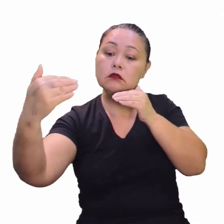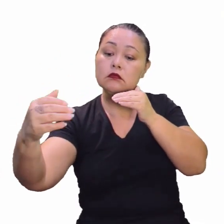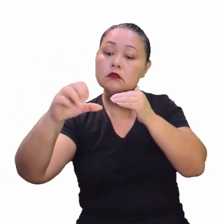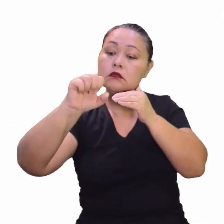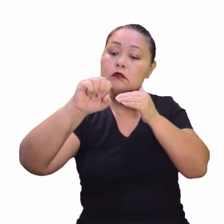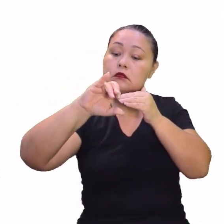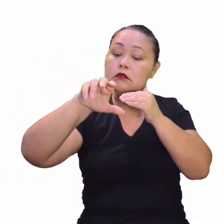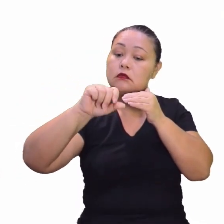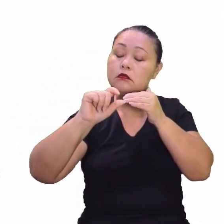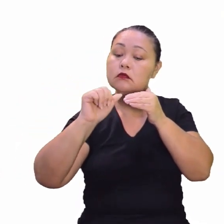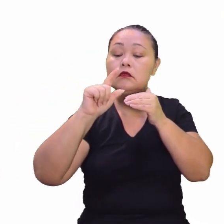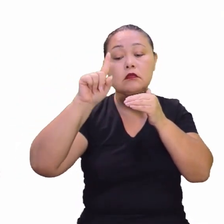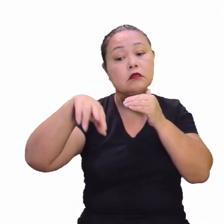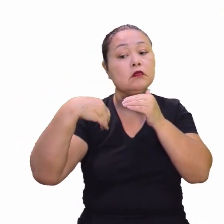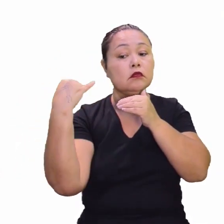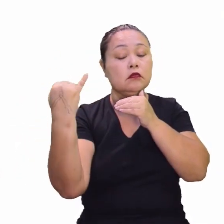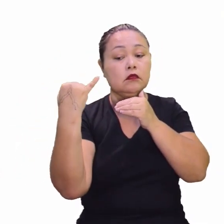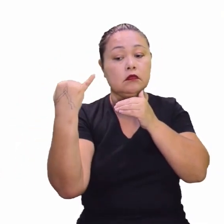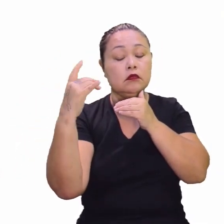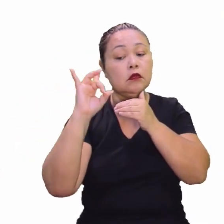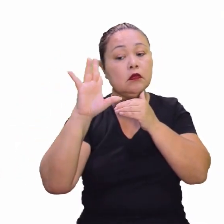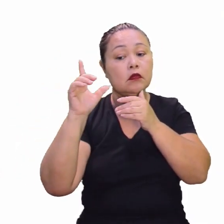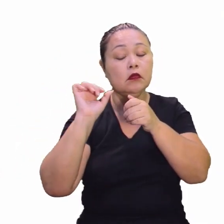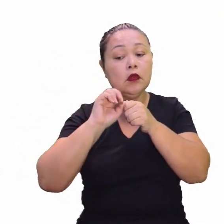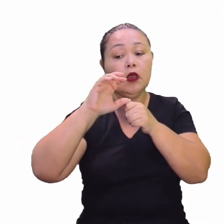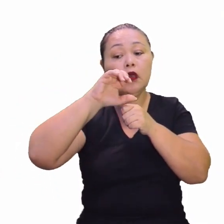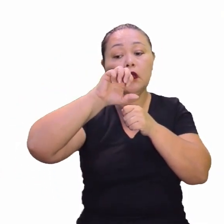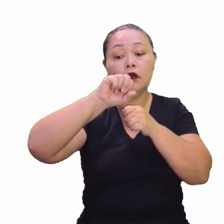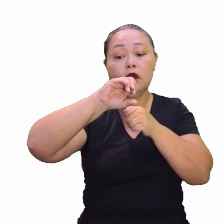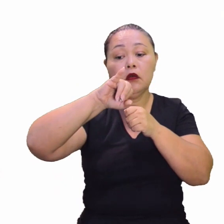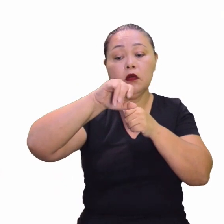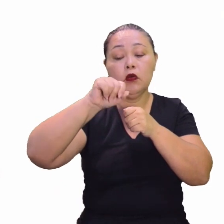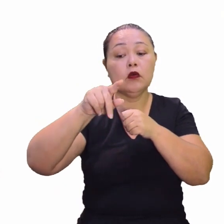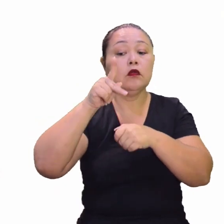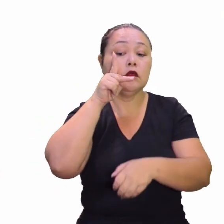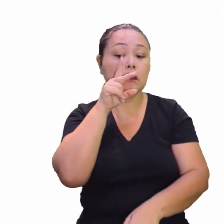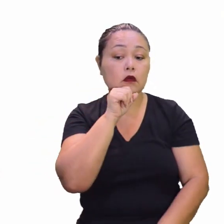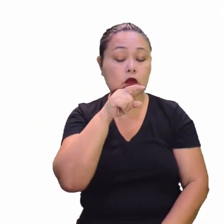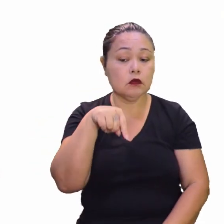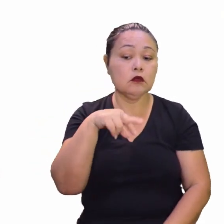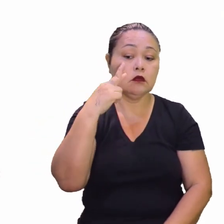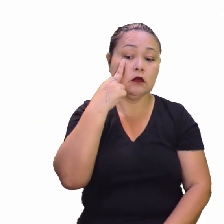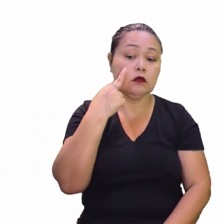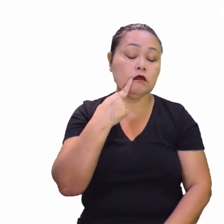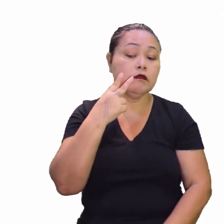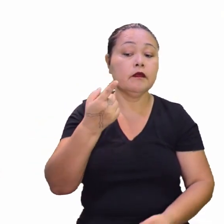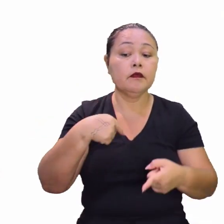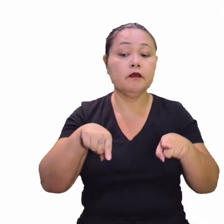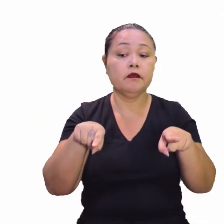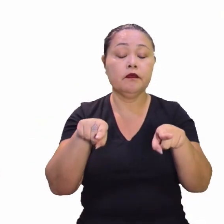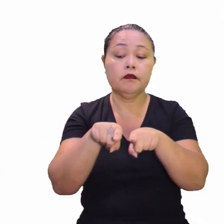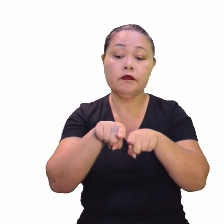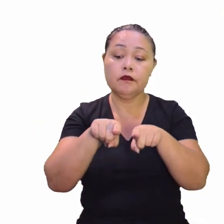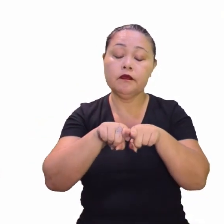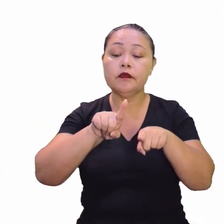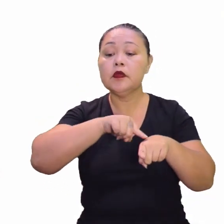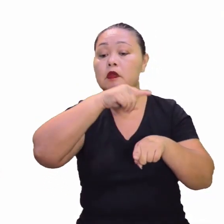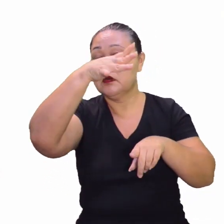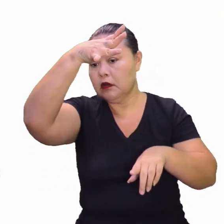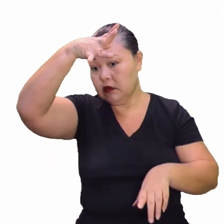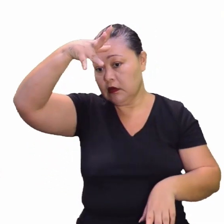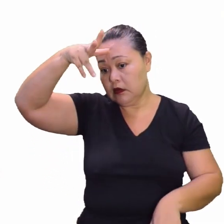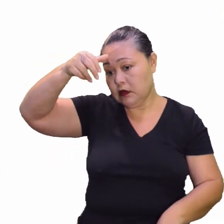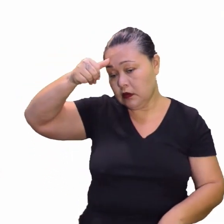da soja, então ele é muito importante, não só para a soja aqui de Porto Velho, de Rondônia, mas também dessa soja que vem lá do